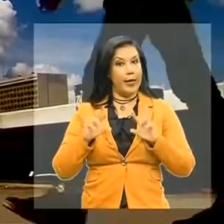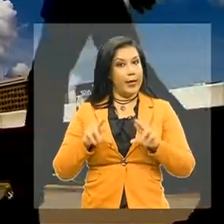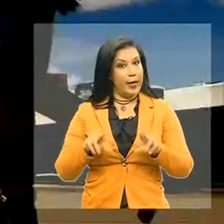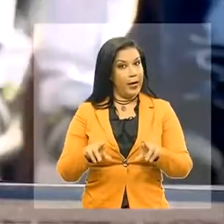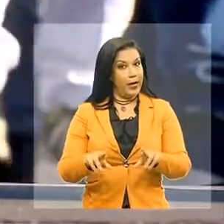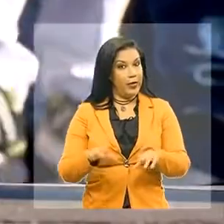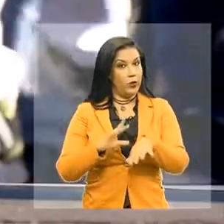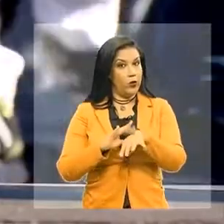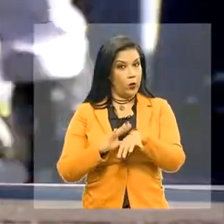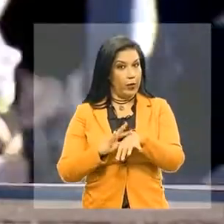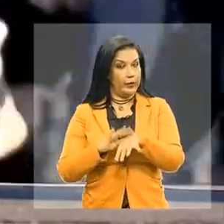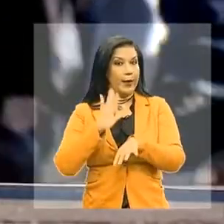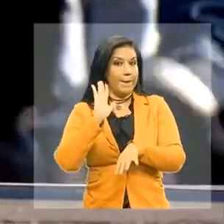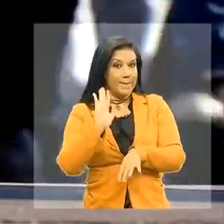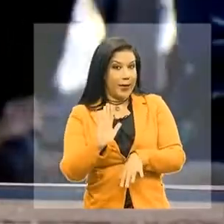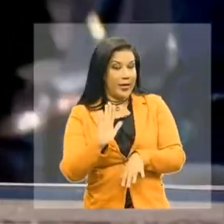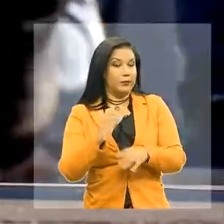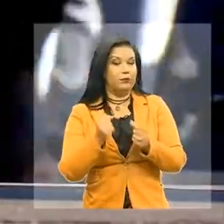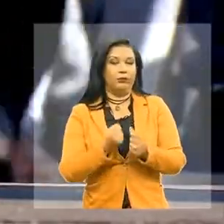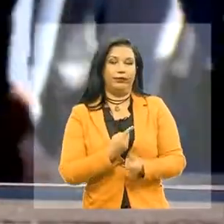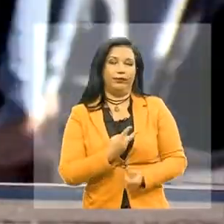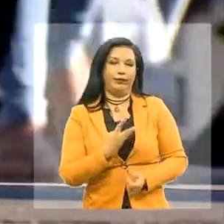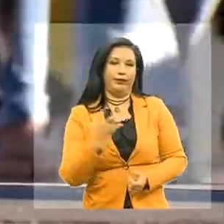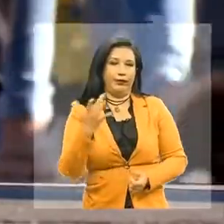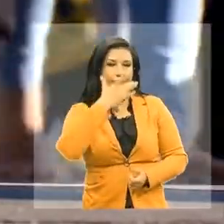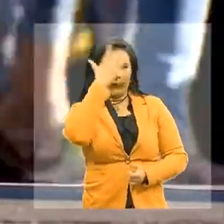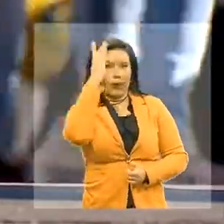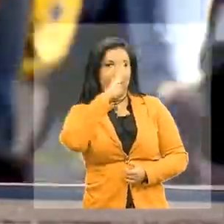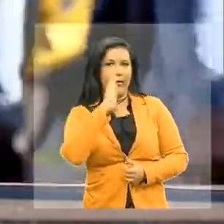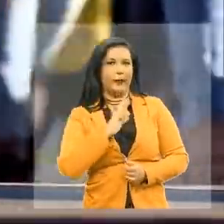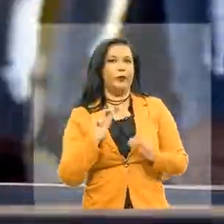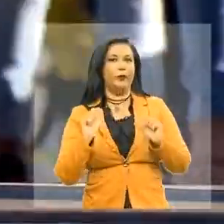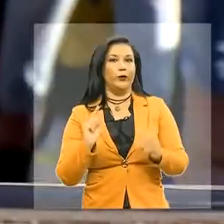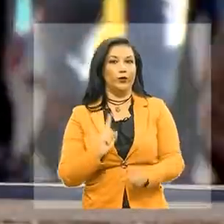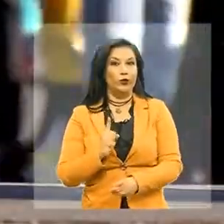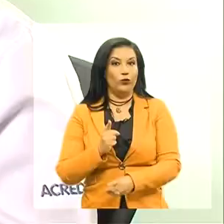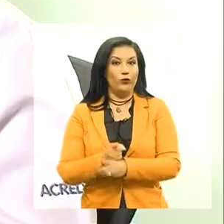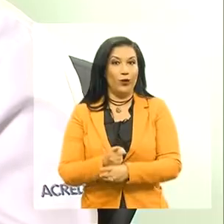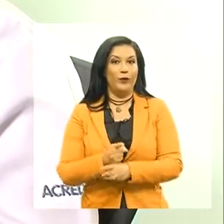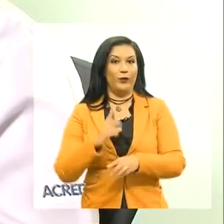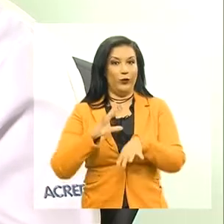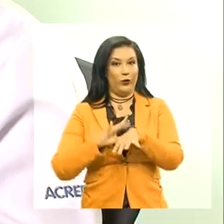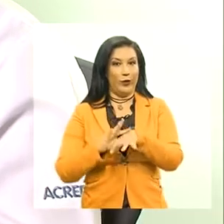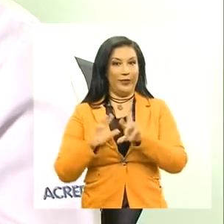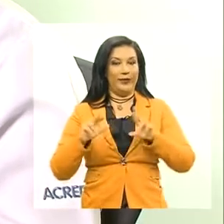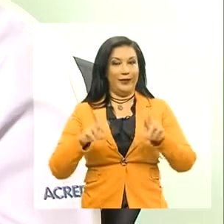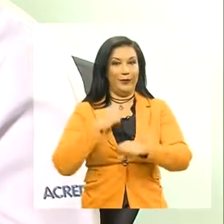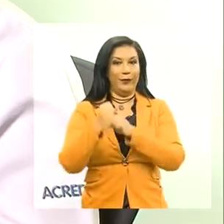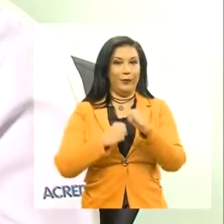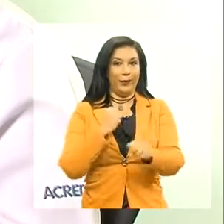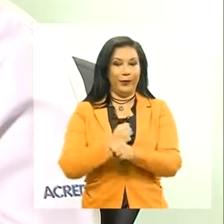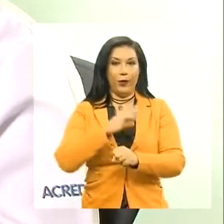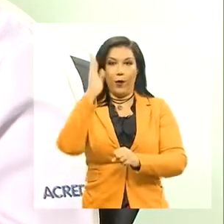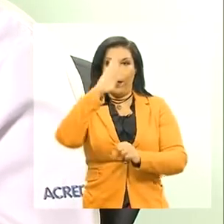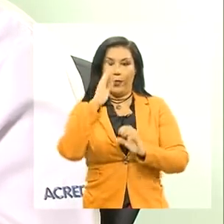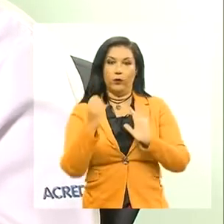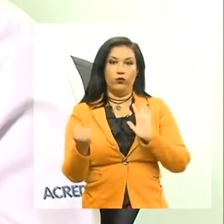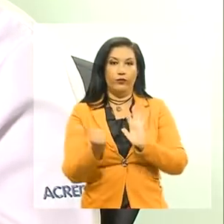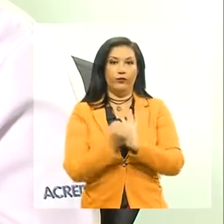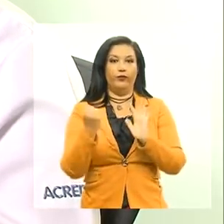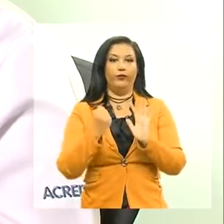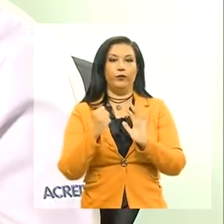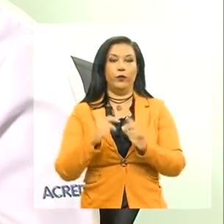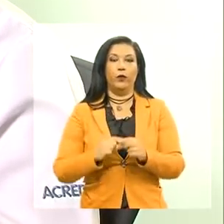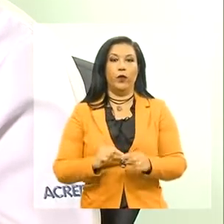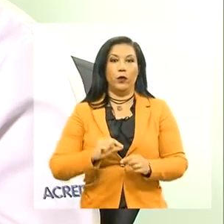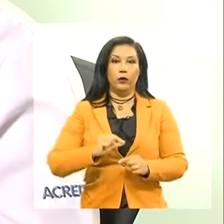a doença. Mas quantos milhares de brasileiros recebem esse diagnóstico por ano? O Brasil ele tem um histórico de